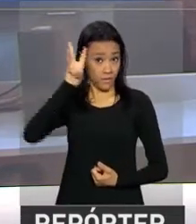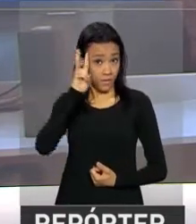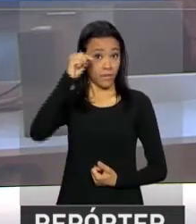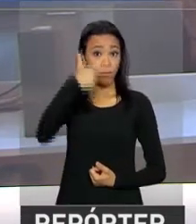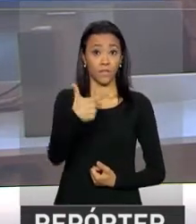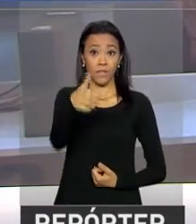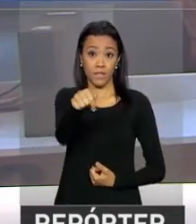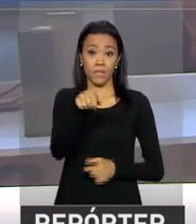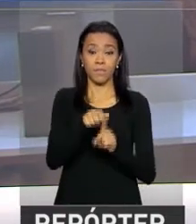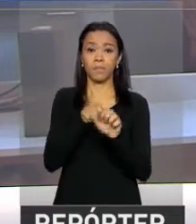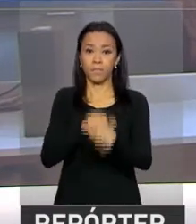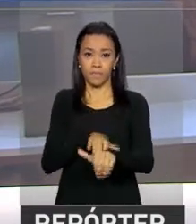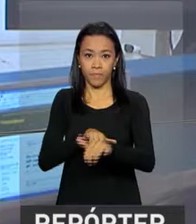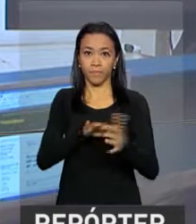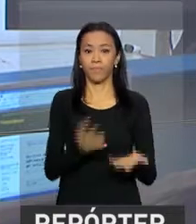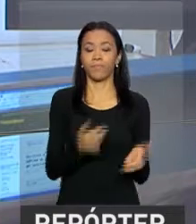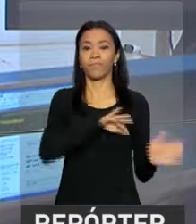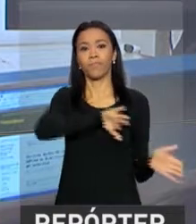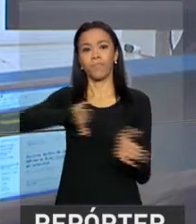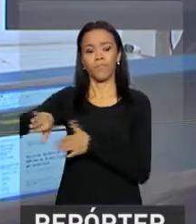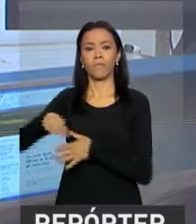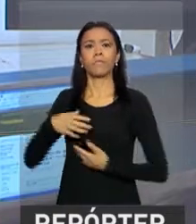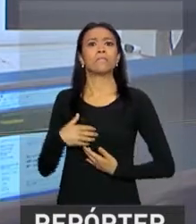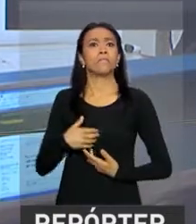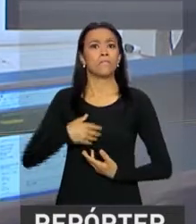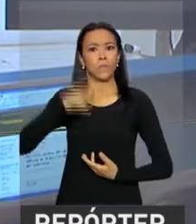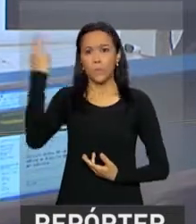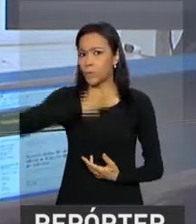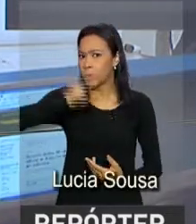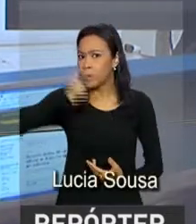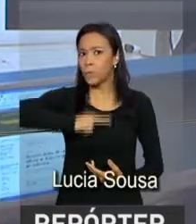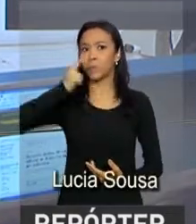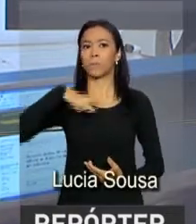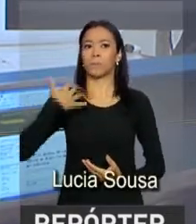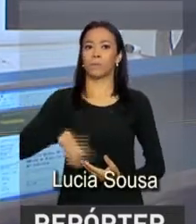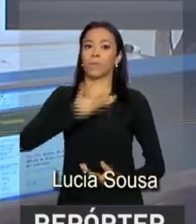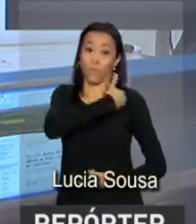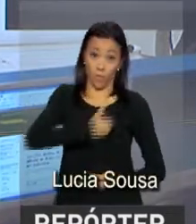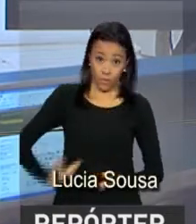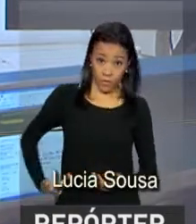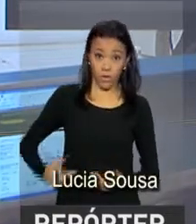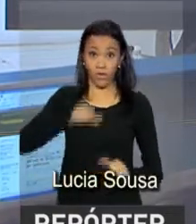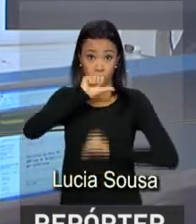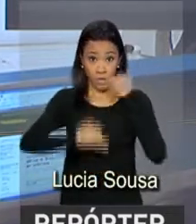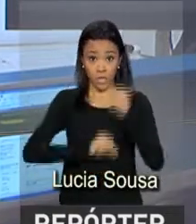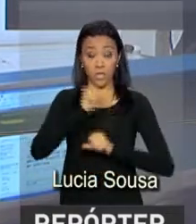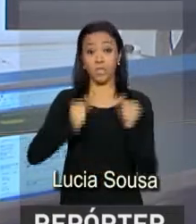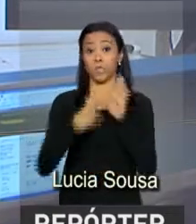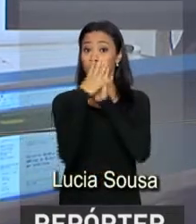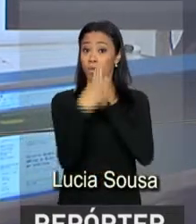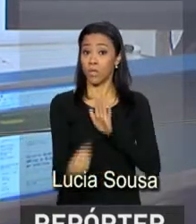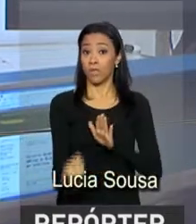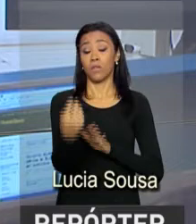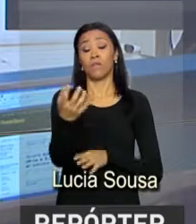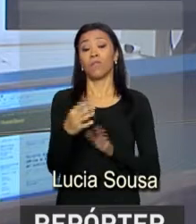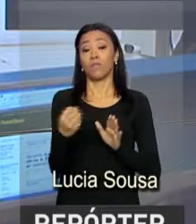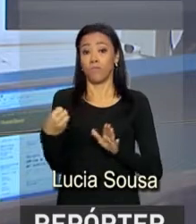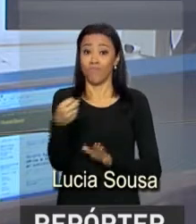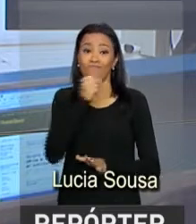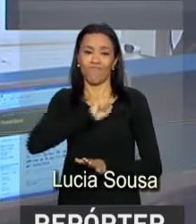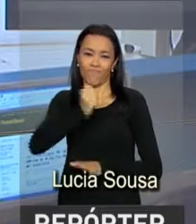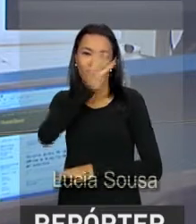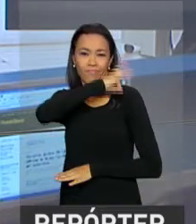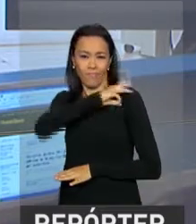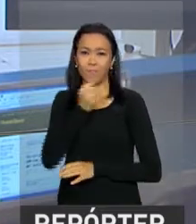27 de setembro relevante e urgente para o governo as mudanças no ensino médio não podem esperar de